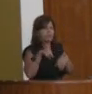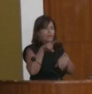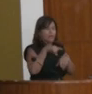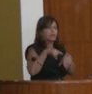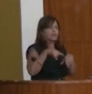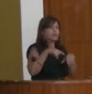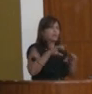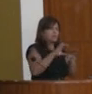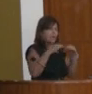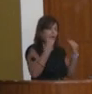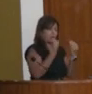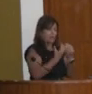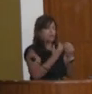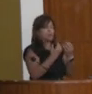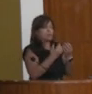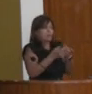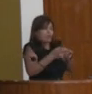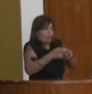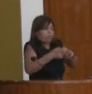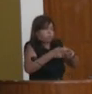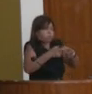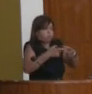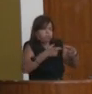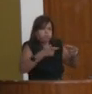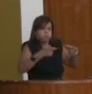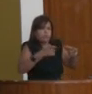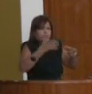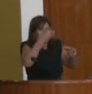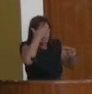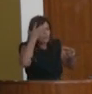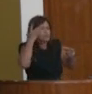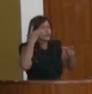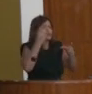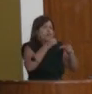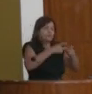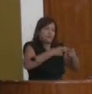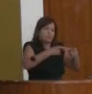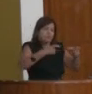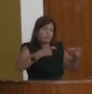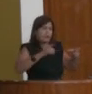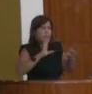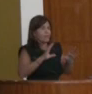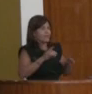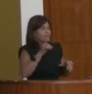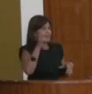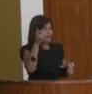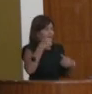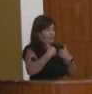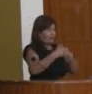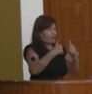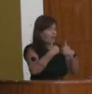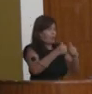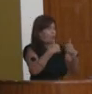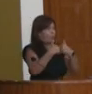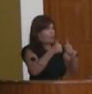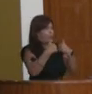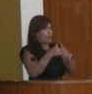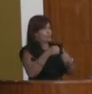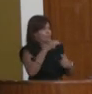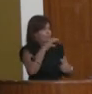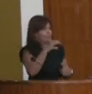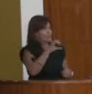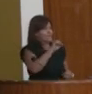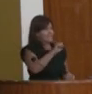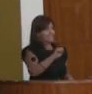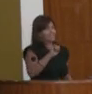outras deficiências. Só que as empresas de ônibus, o Sindipaz, entrou com recurso